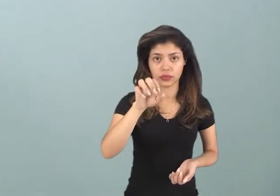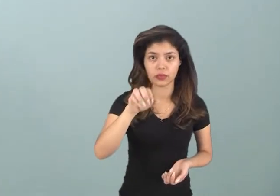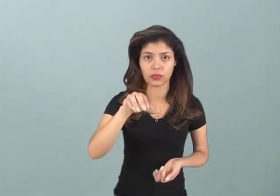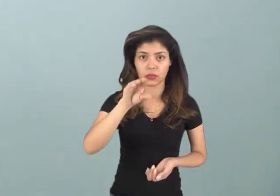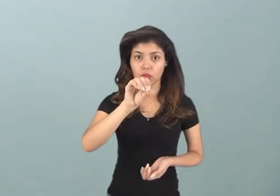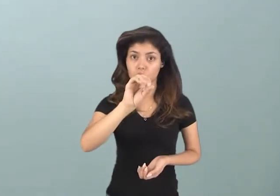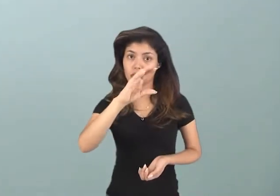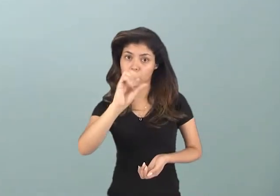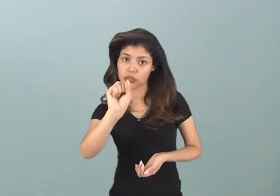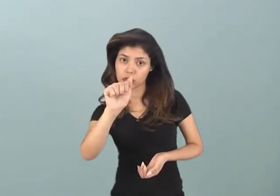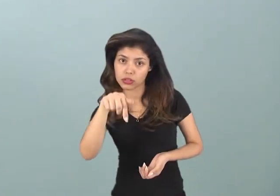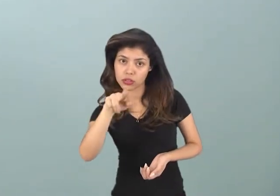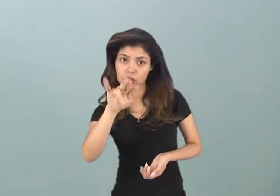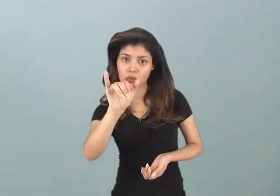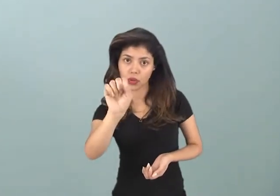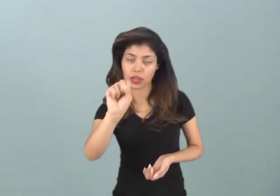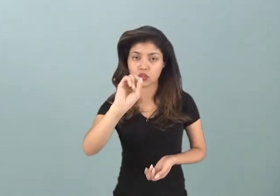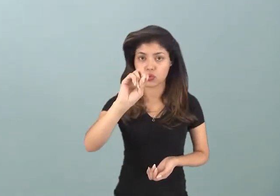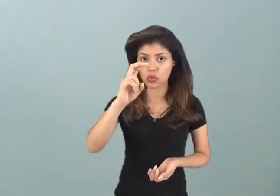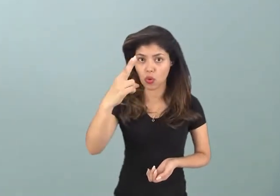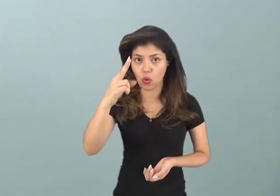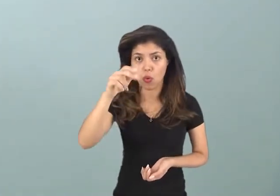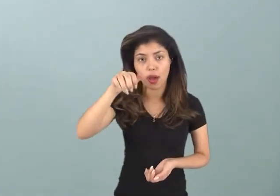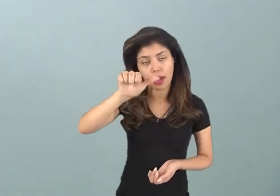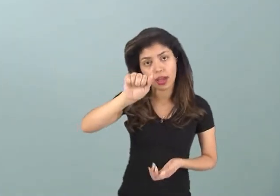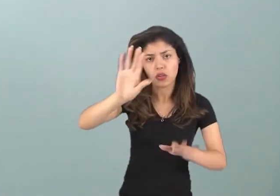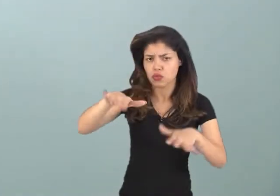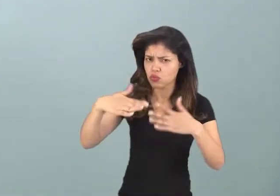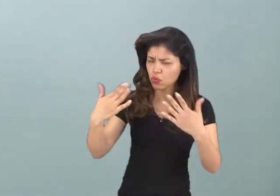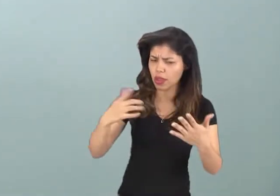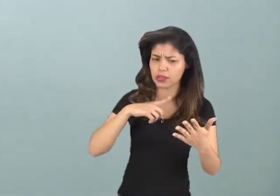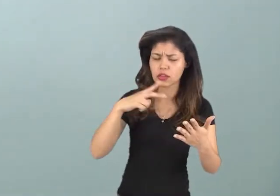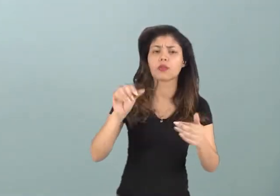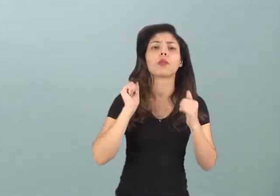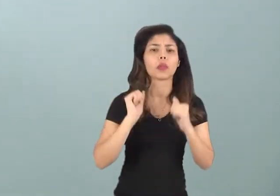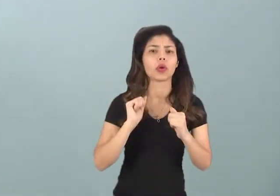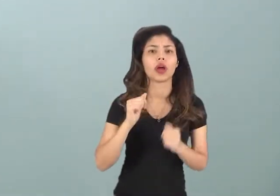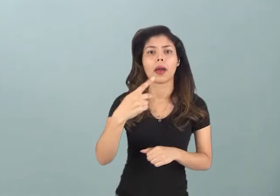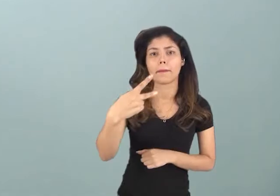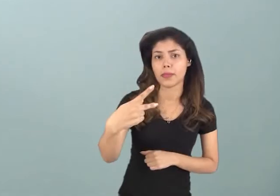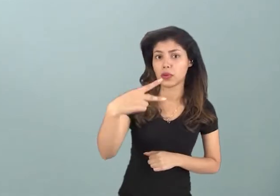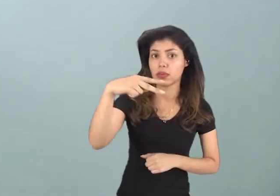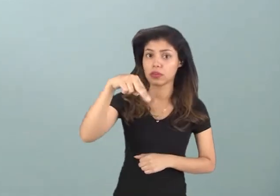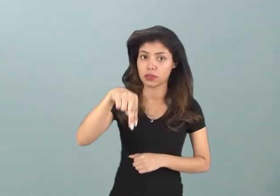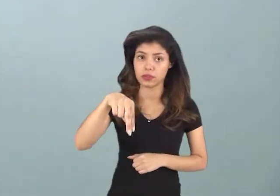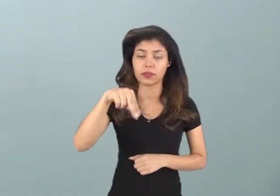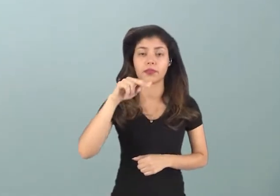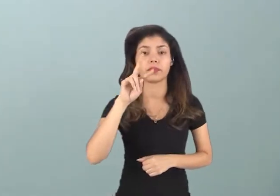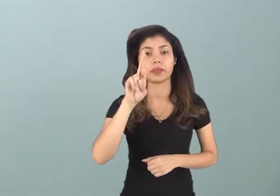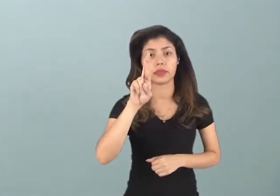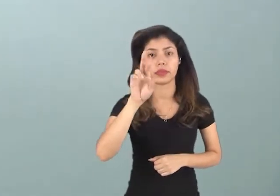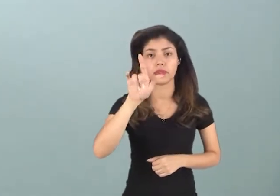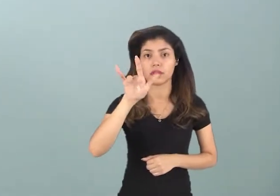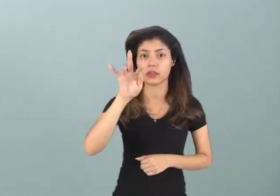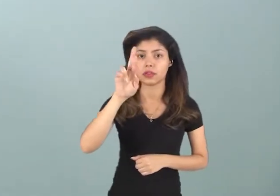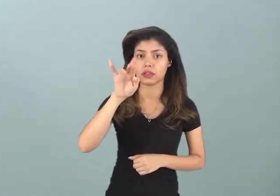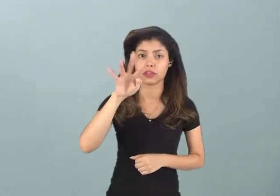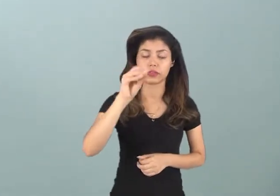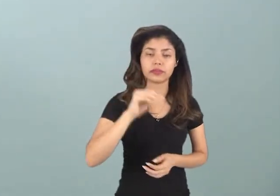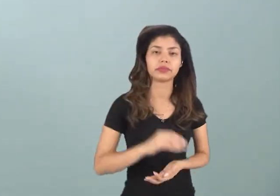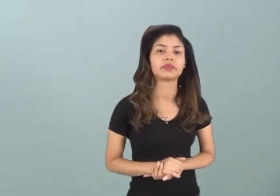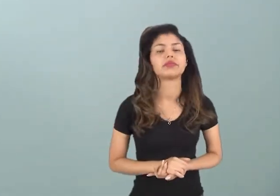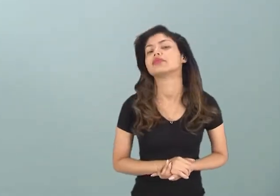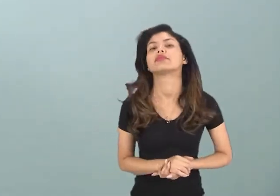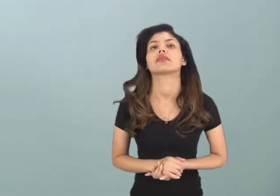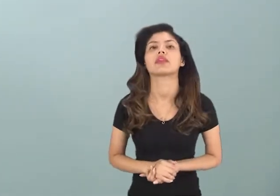os quais ou as quais, aí no caso, né, as variantes dela, eu vou ter aí pronome relativo. Professora, por que eu